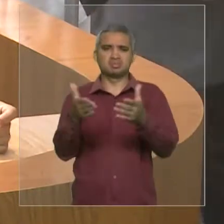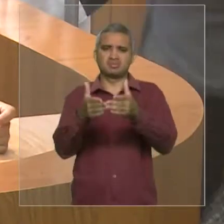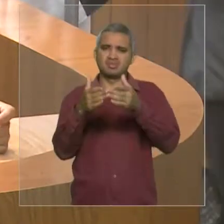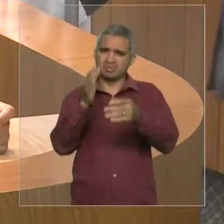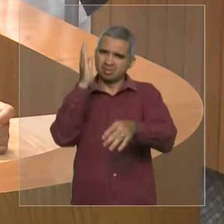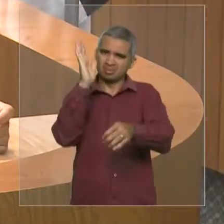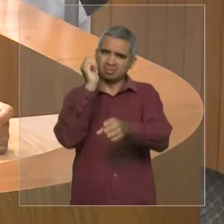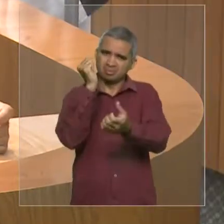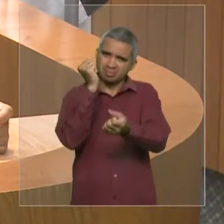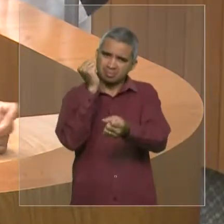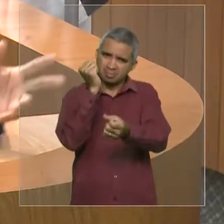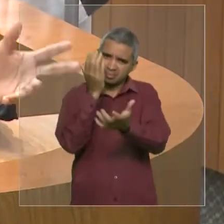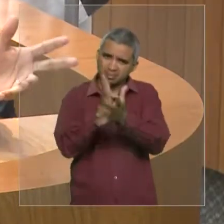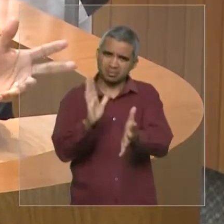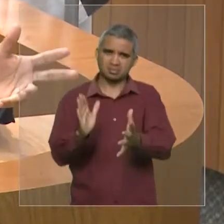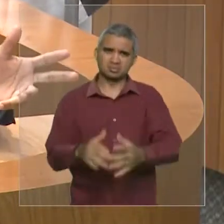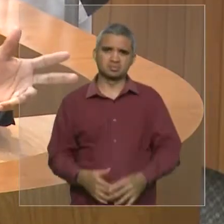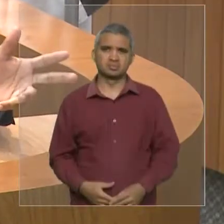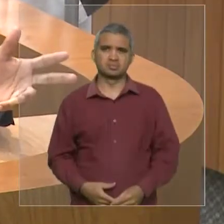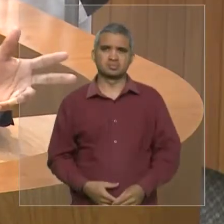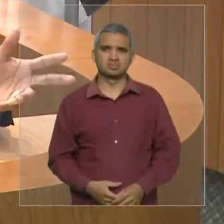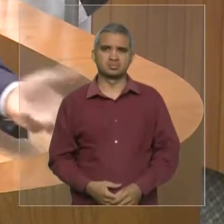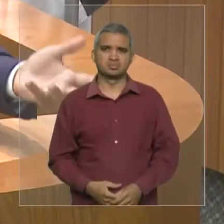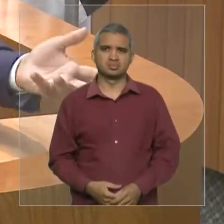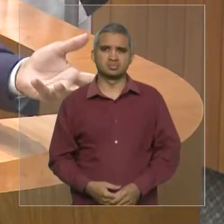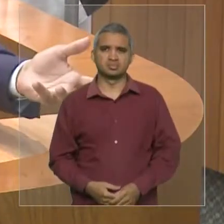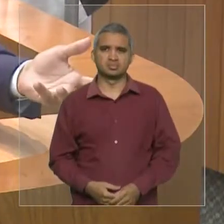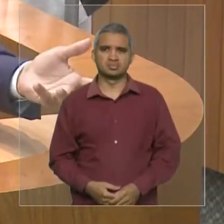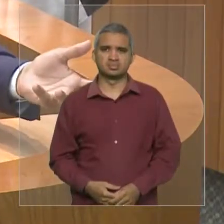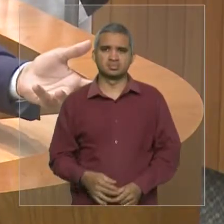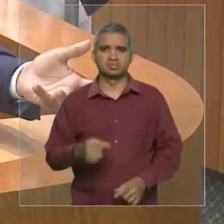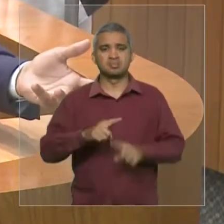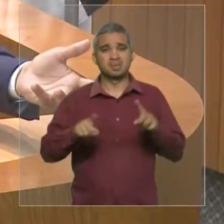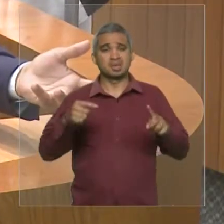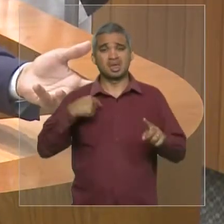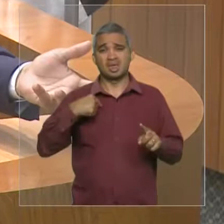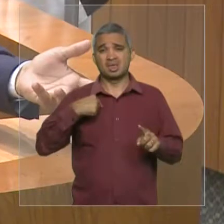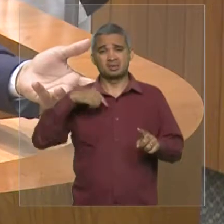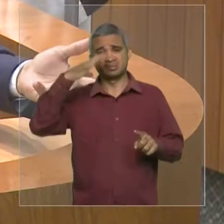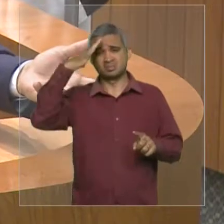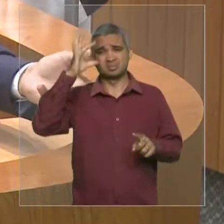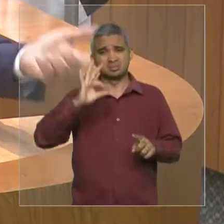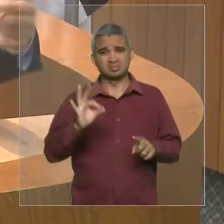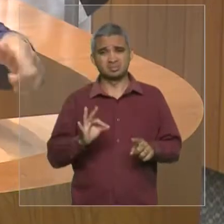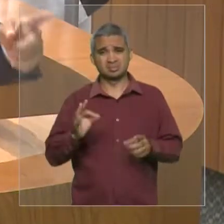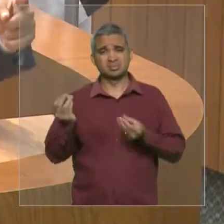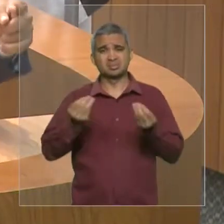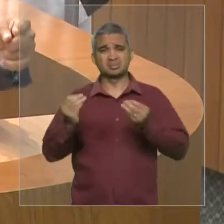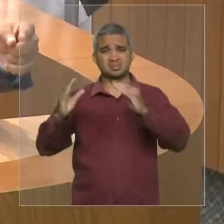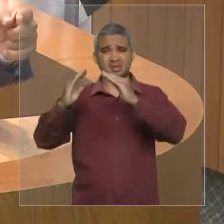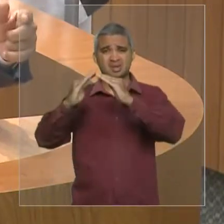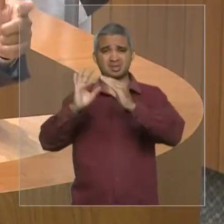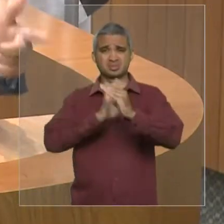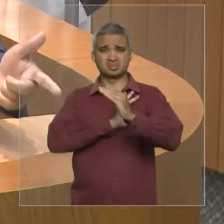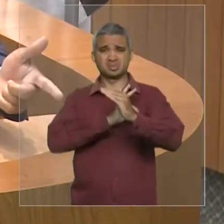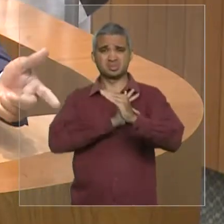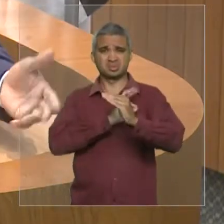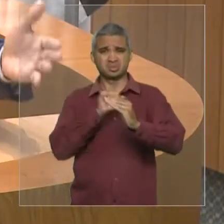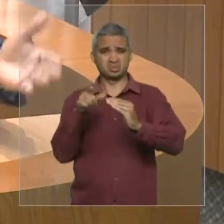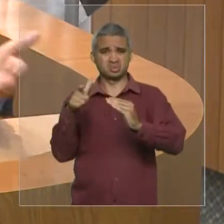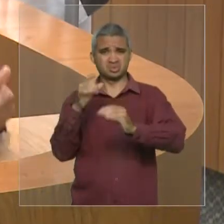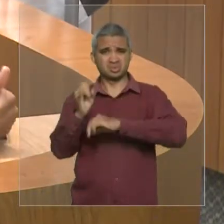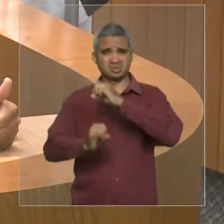senhora. Mas eu fiquei sem entender. Uma delegacia sem internet? Como pode? Pediram para voltar somente às 15